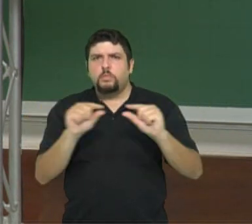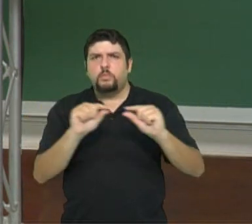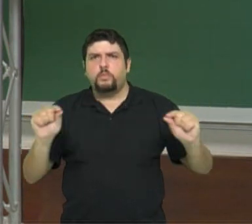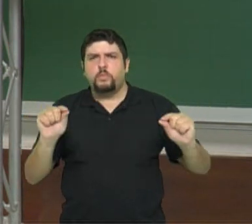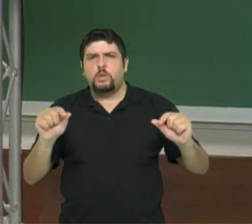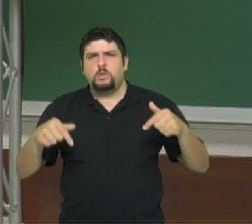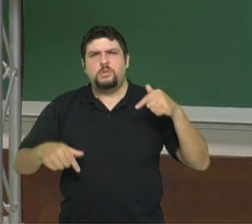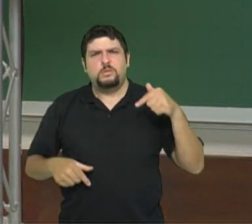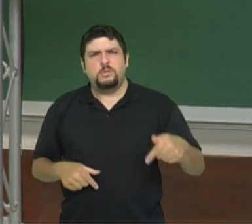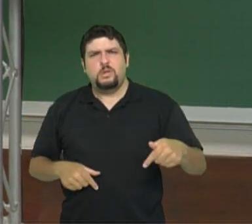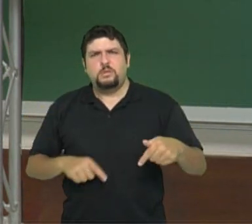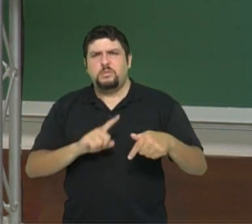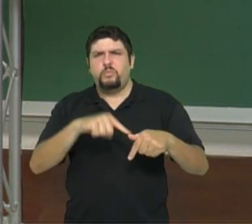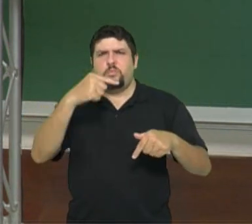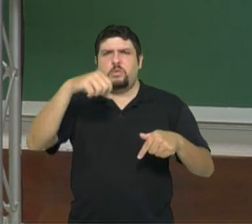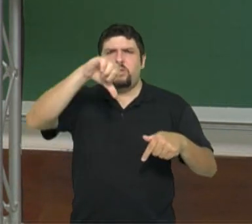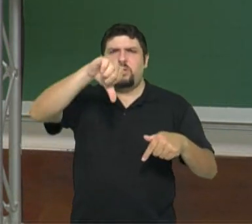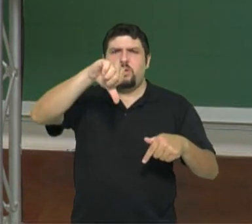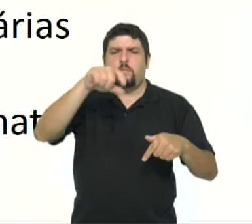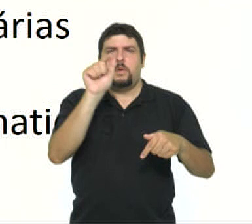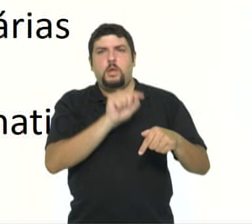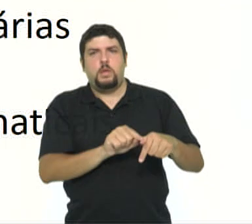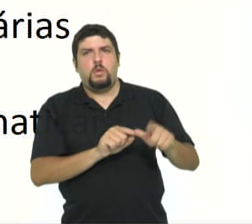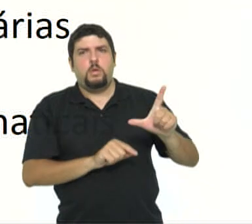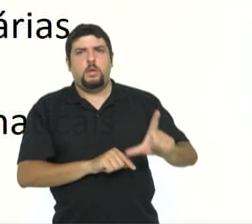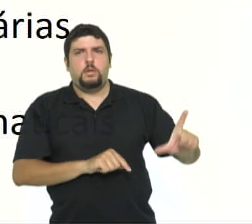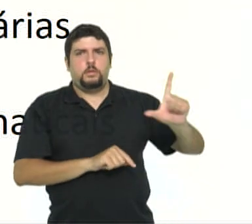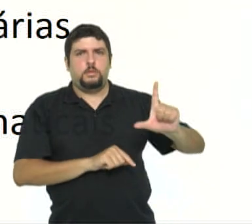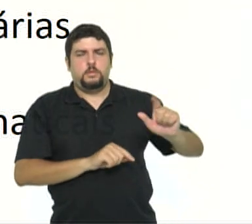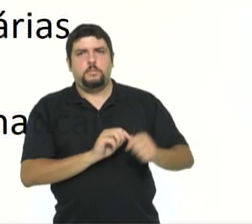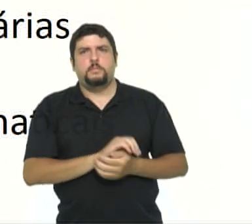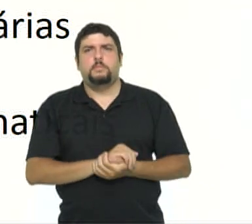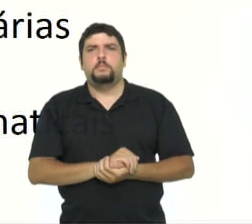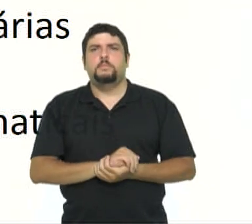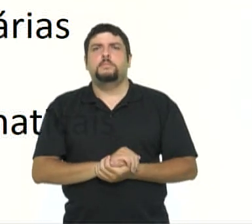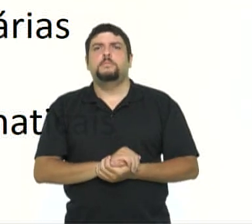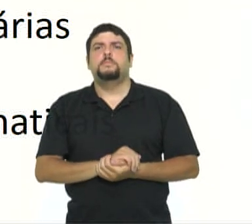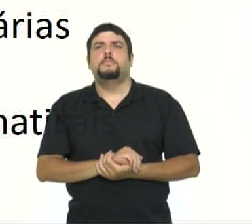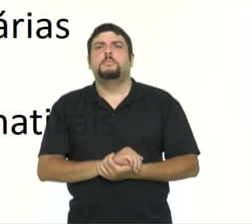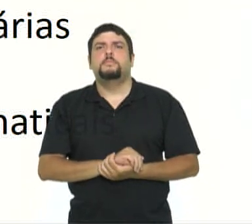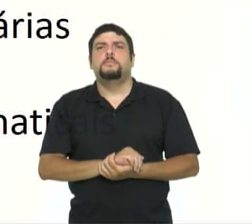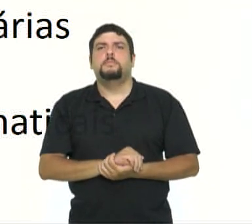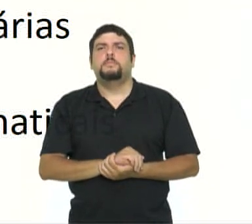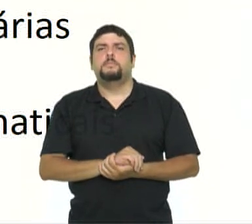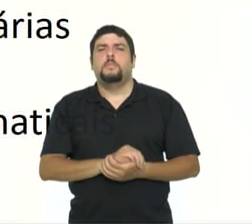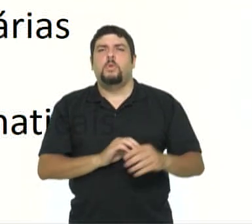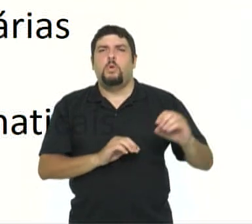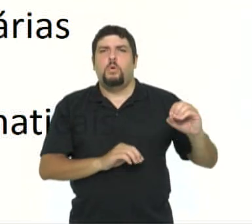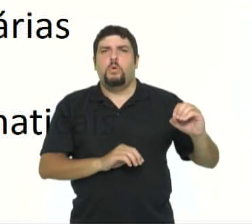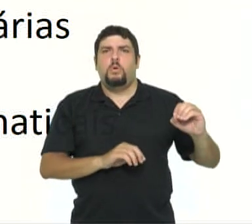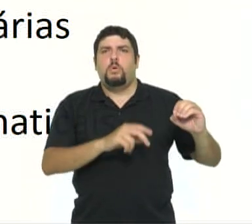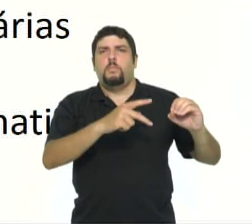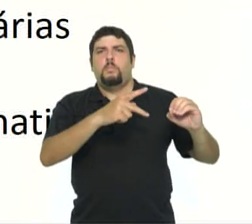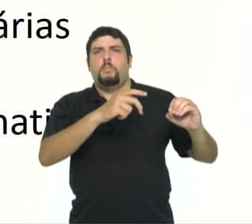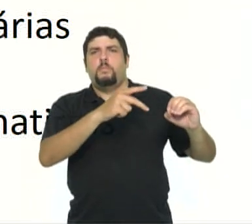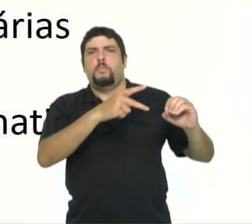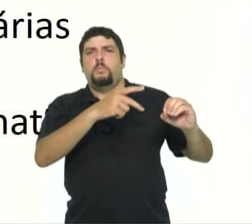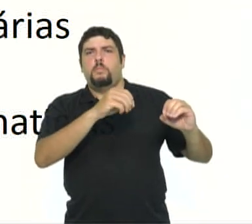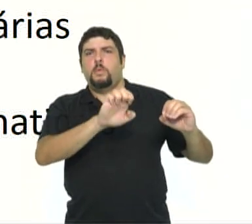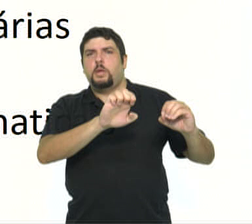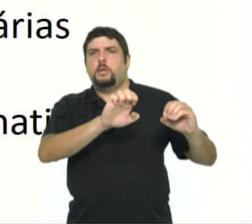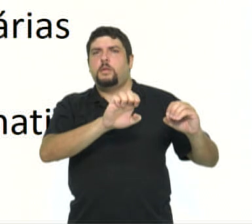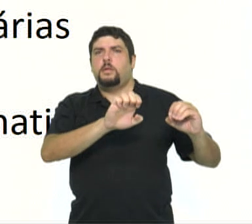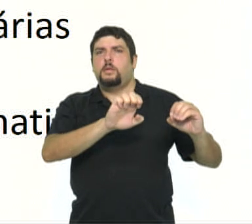sílabas? Agora são as sílabas literárias. Olha lá, como que eu separo essas sílabas? O, poé, lembra do